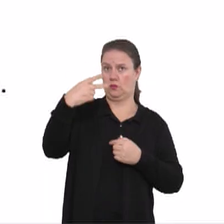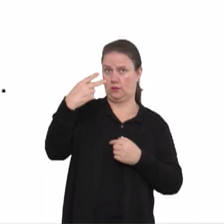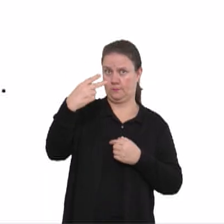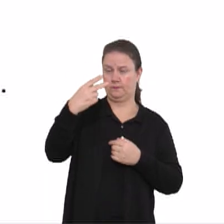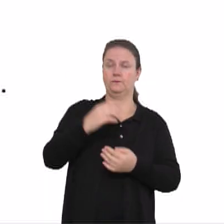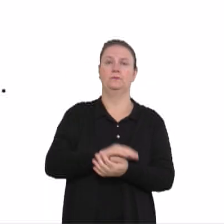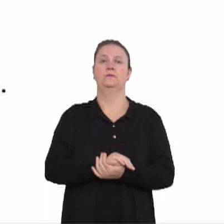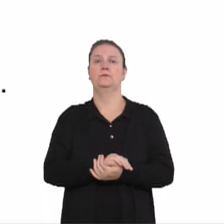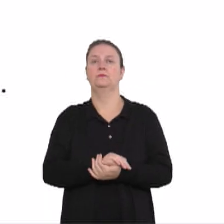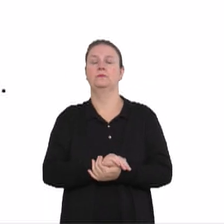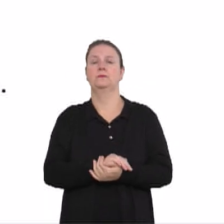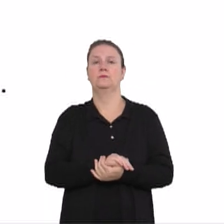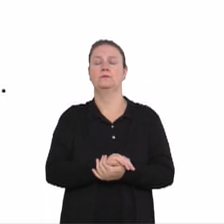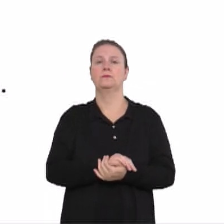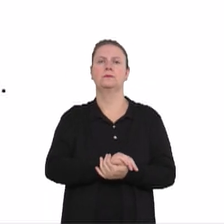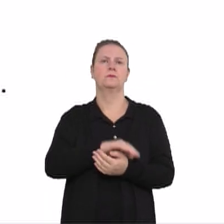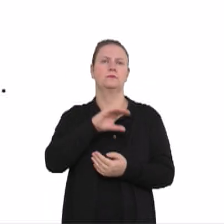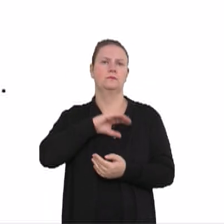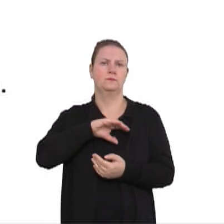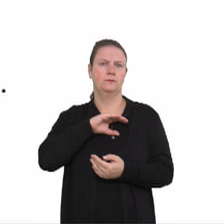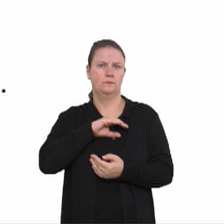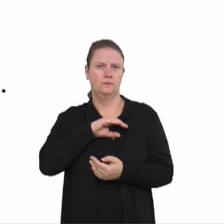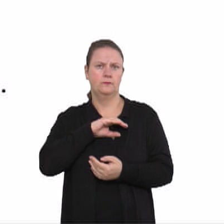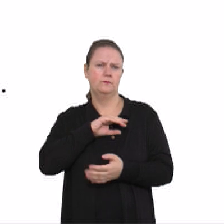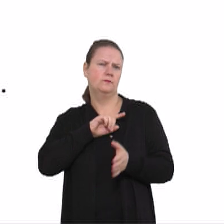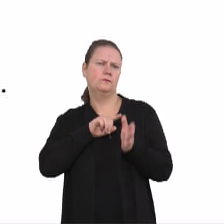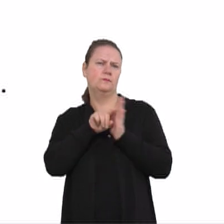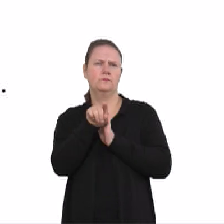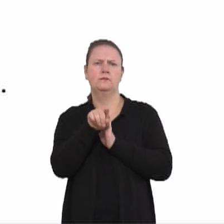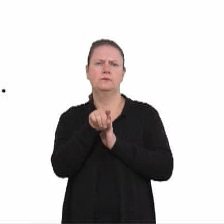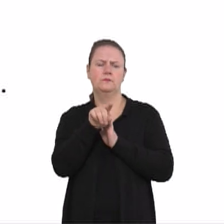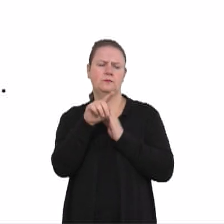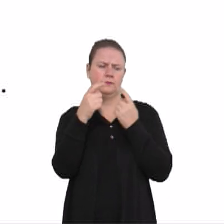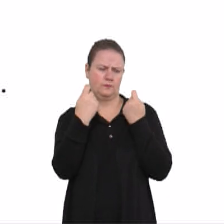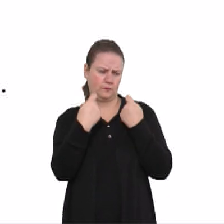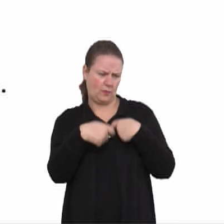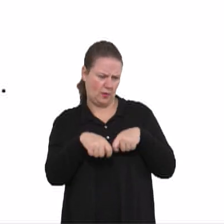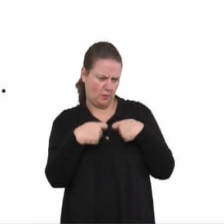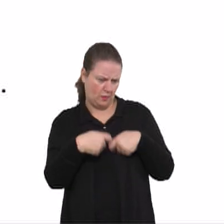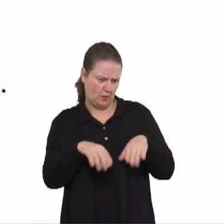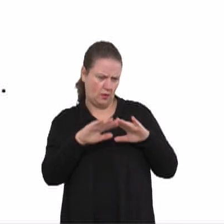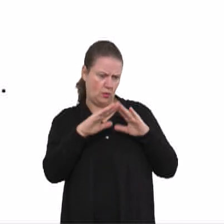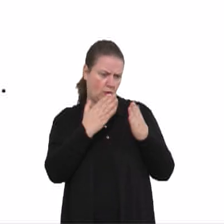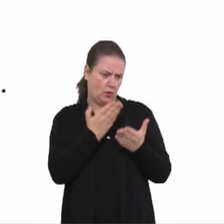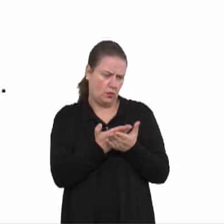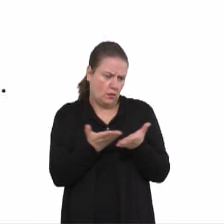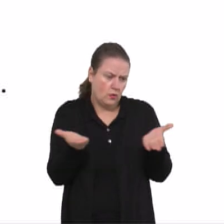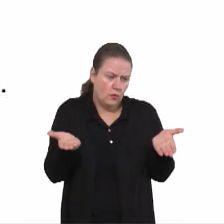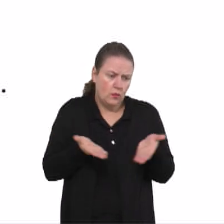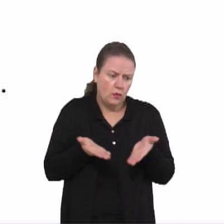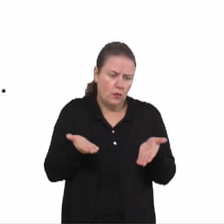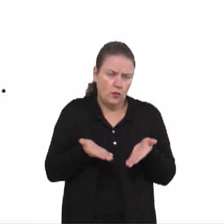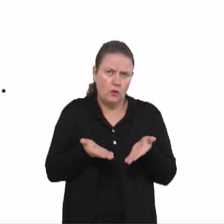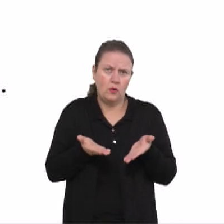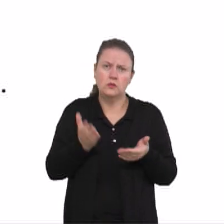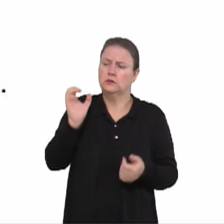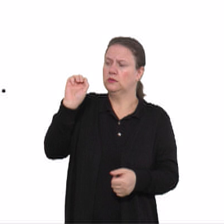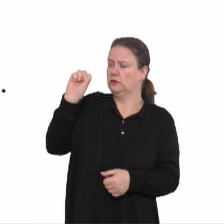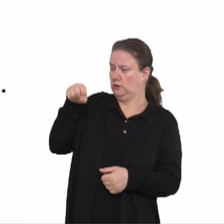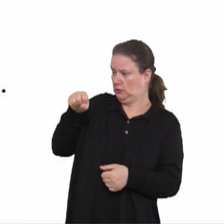child health school tirei a pessoal perguntou ele deveria ir para escola hoje e as